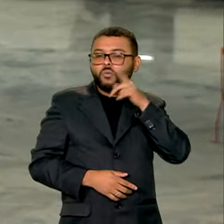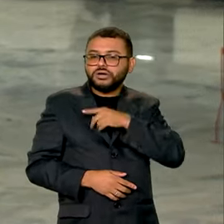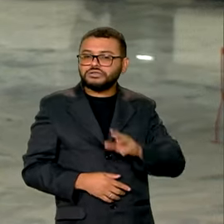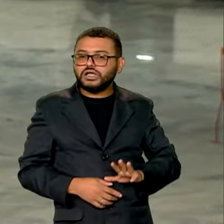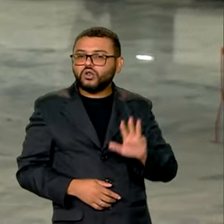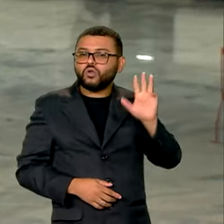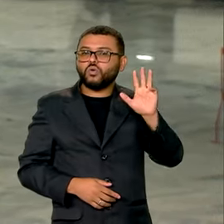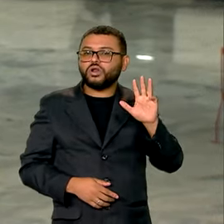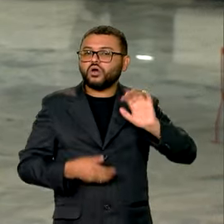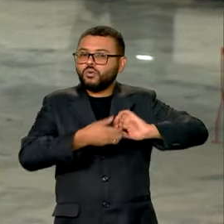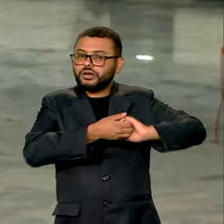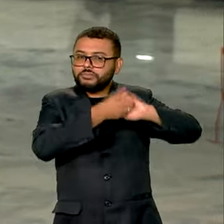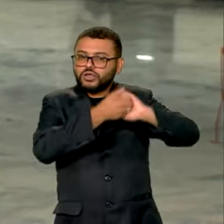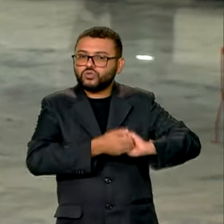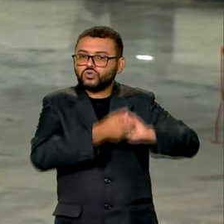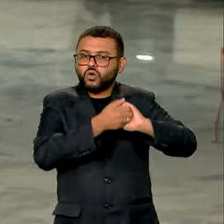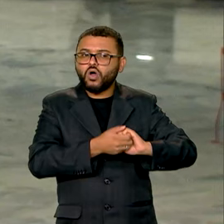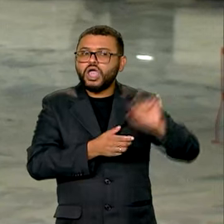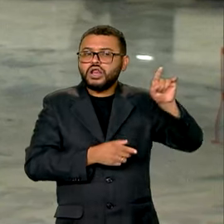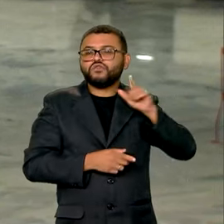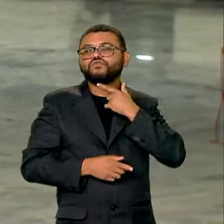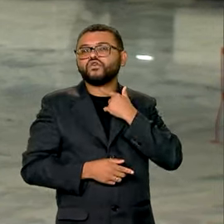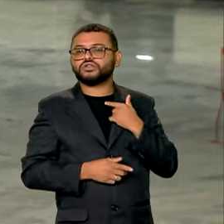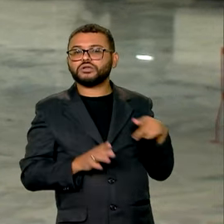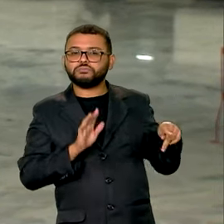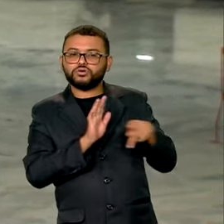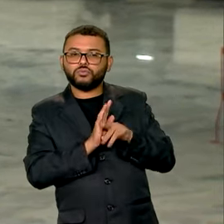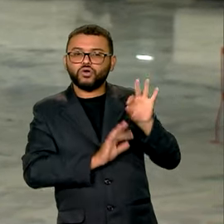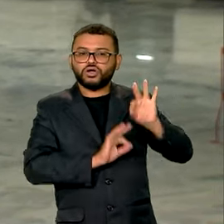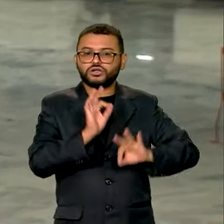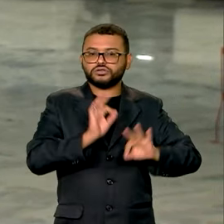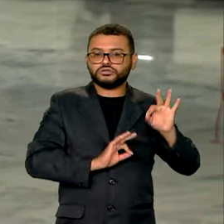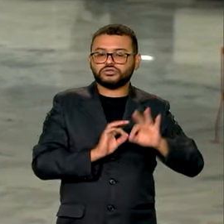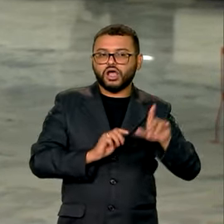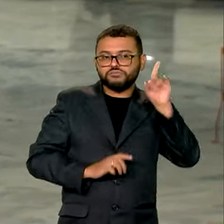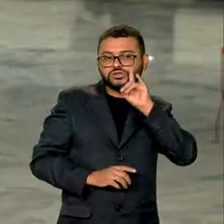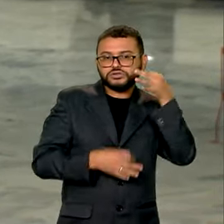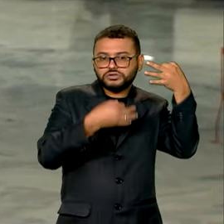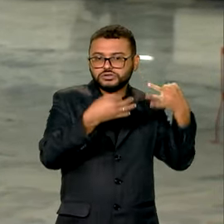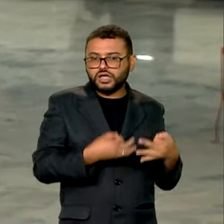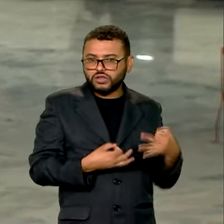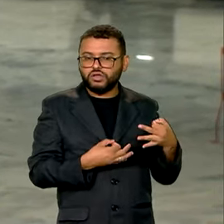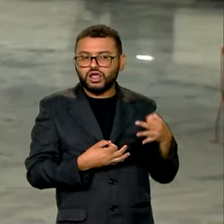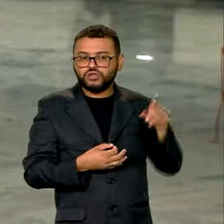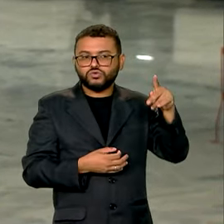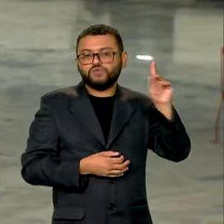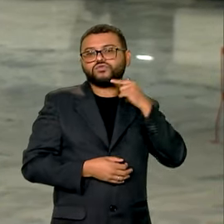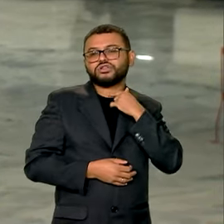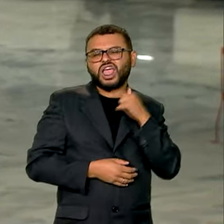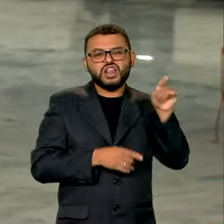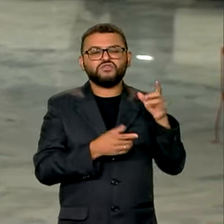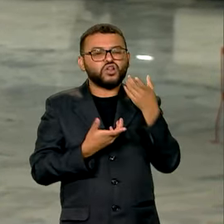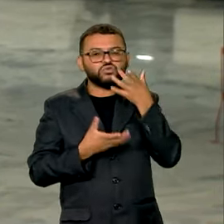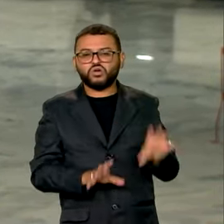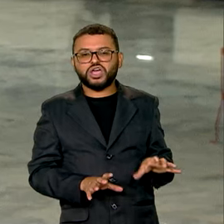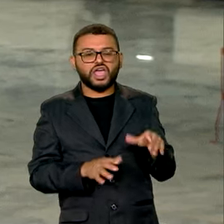Lula cumprimentou Biden pela decisão quanto ao processo eleitoral americano. Joe Biden abriu mão